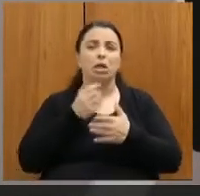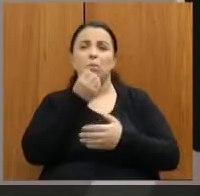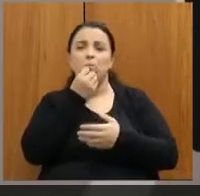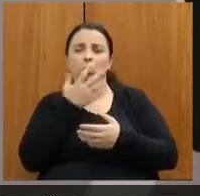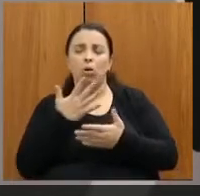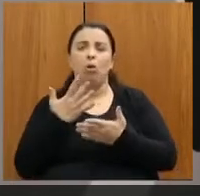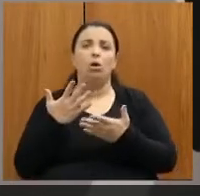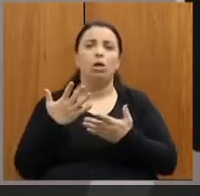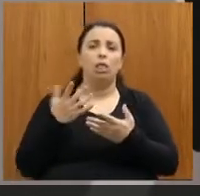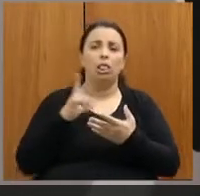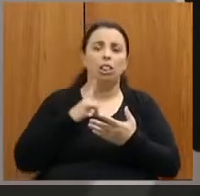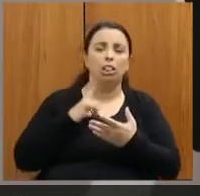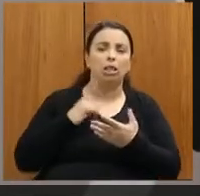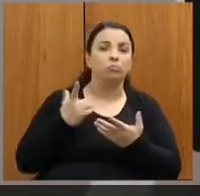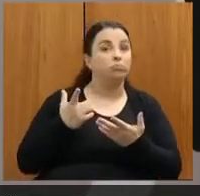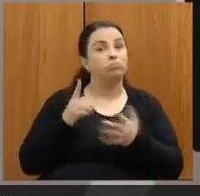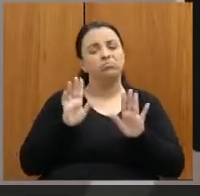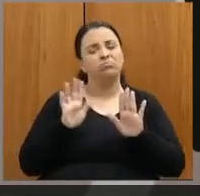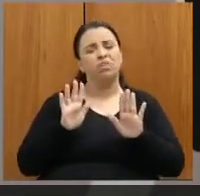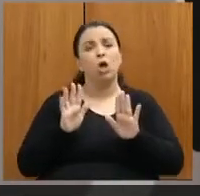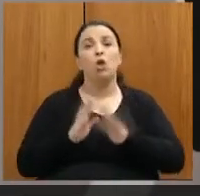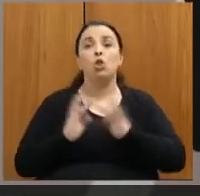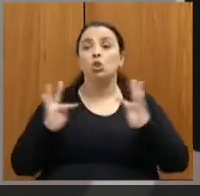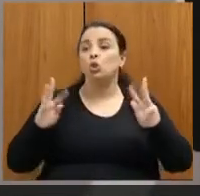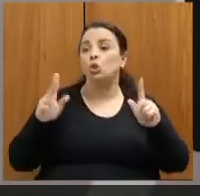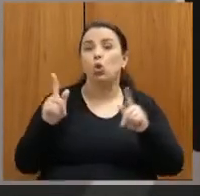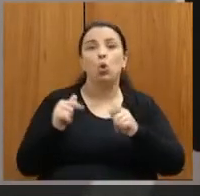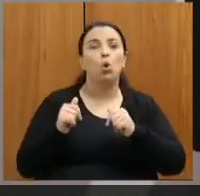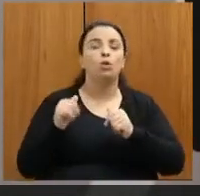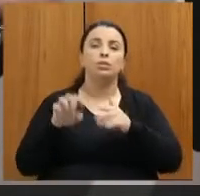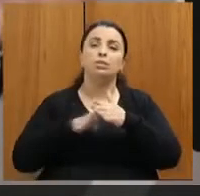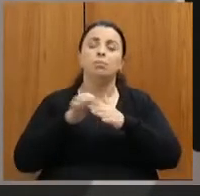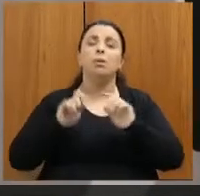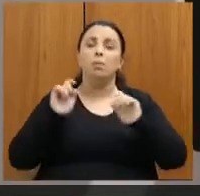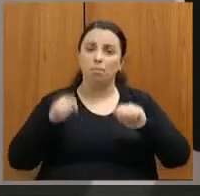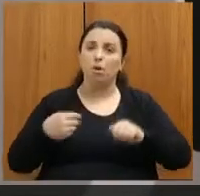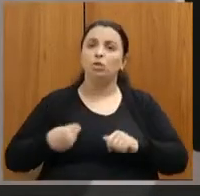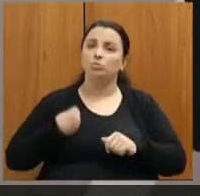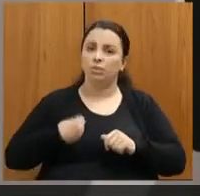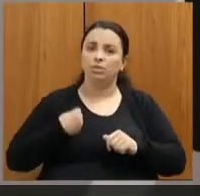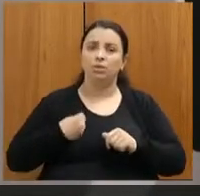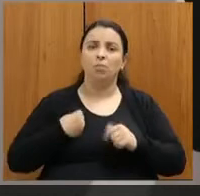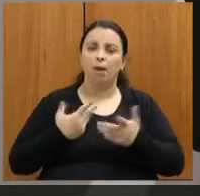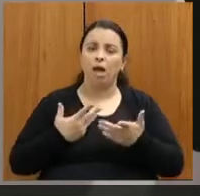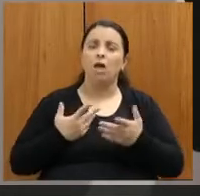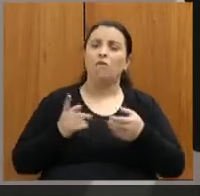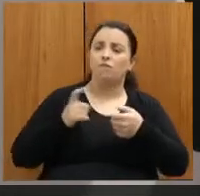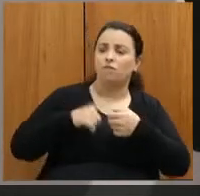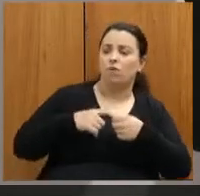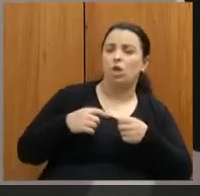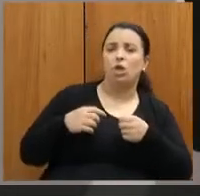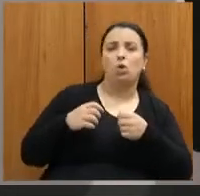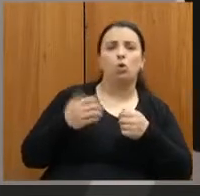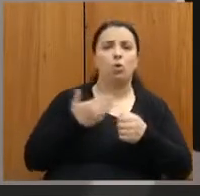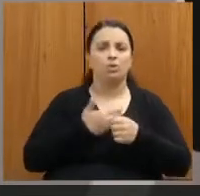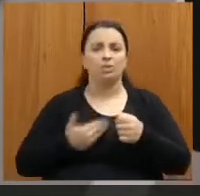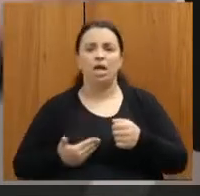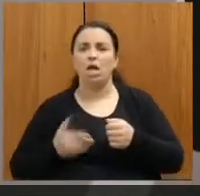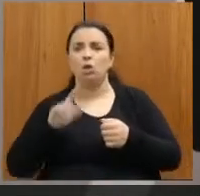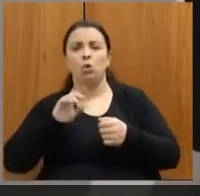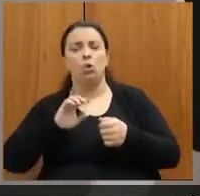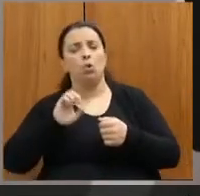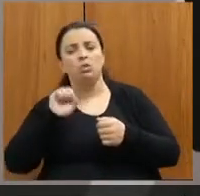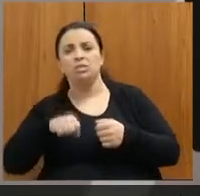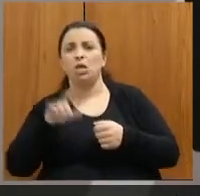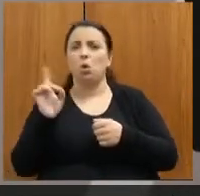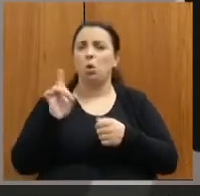democratizada a que as empresas que enquadrarem no modelo serão beneficiados se vota no PT sessão do PC